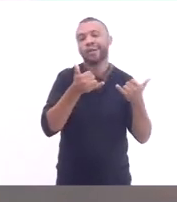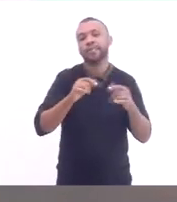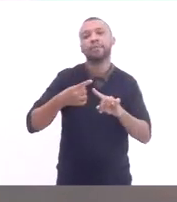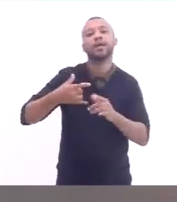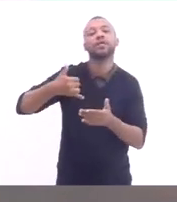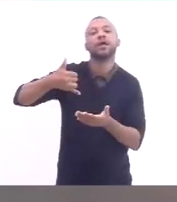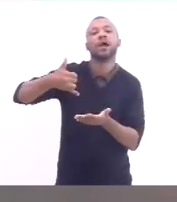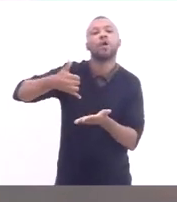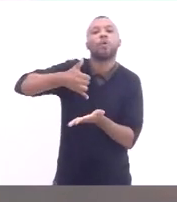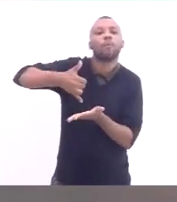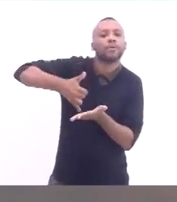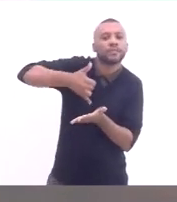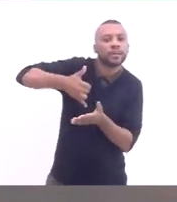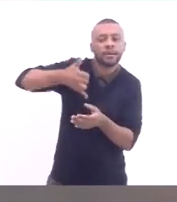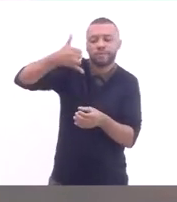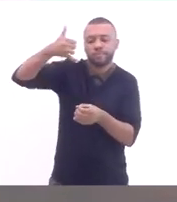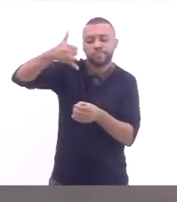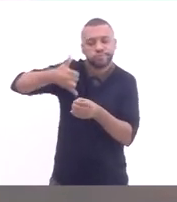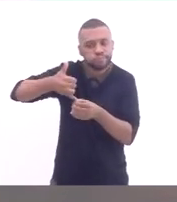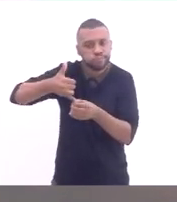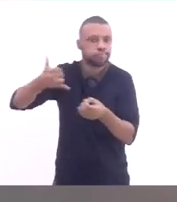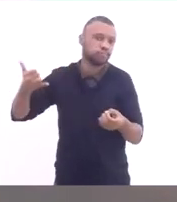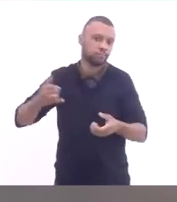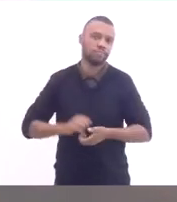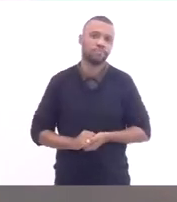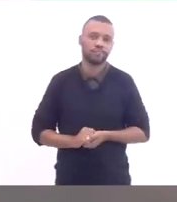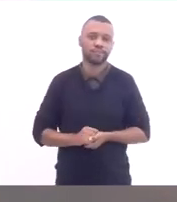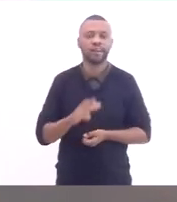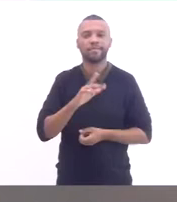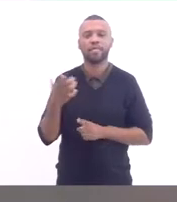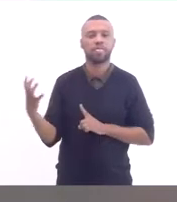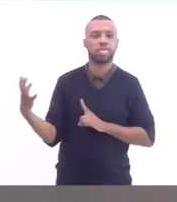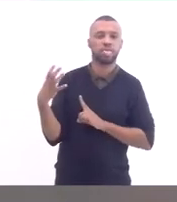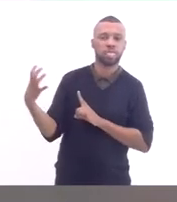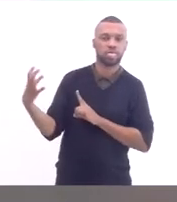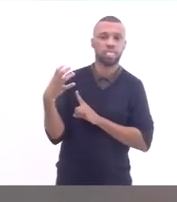combustíveis, né? O que vai impactar